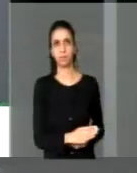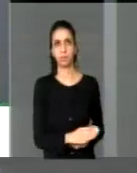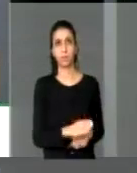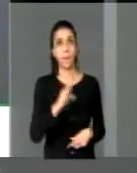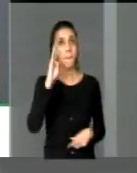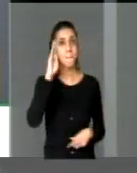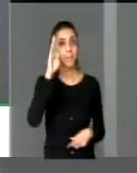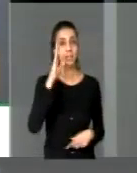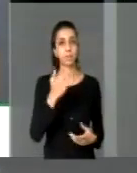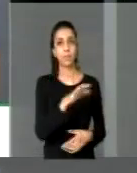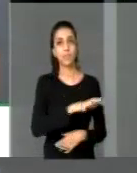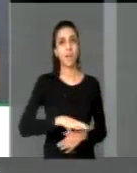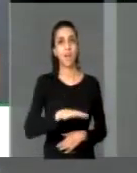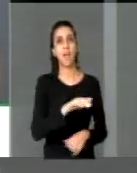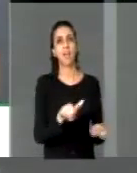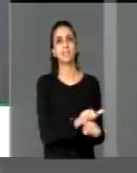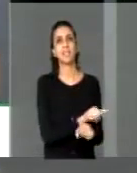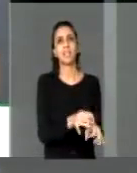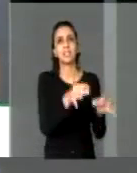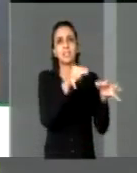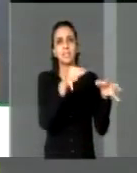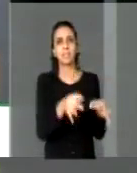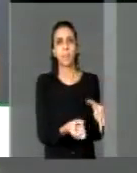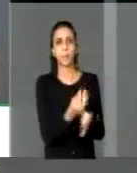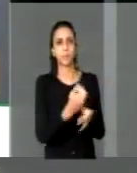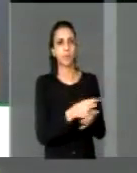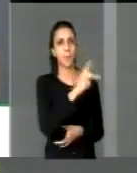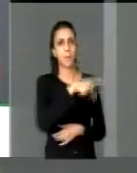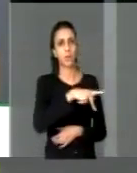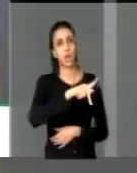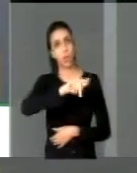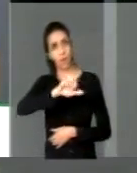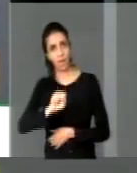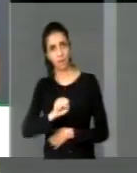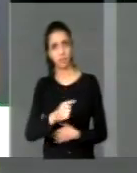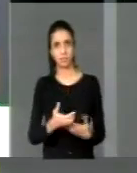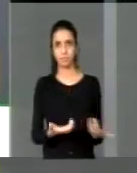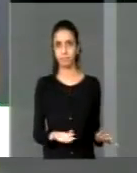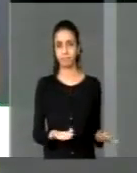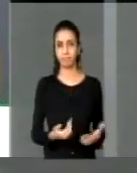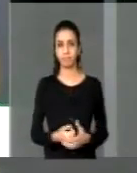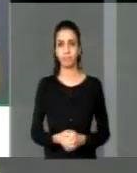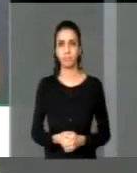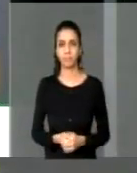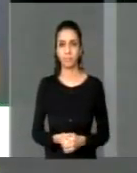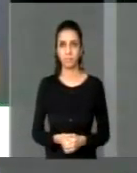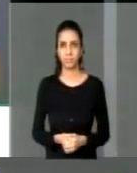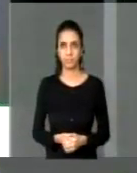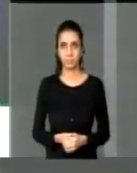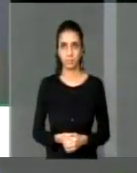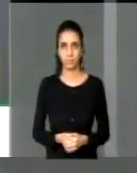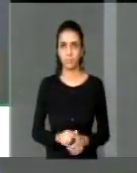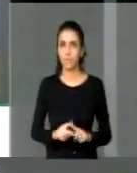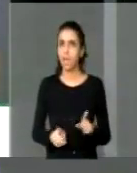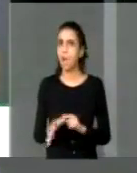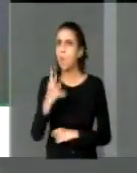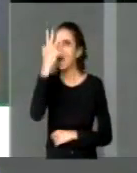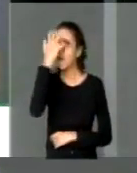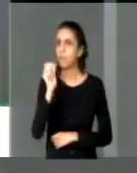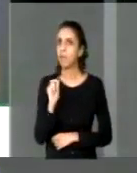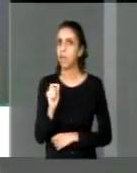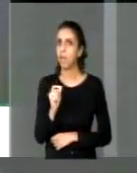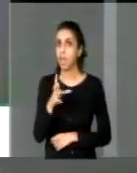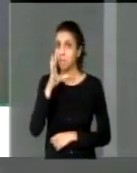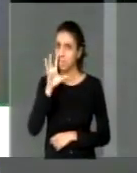áreas estratégicas da produção de petróleo e gás do Brasil. O fato grave, e isso é uma denúncia